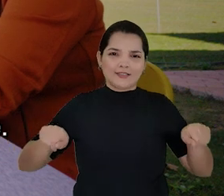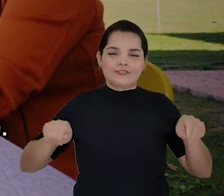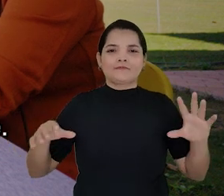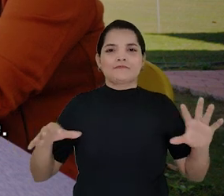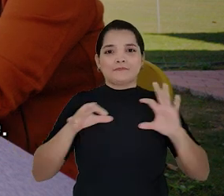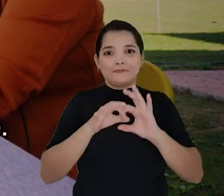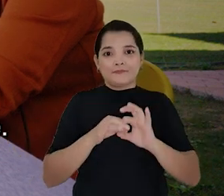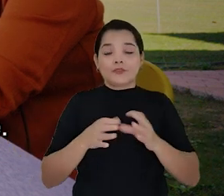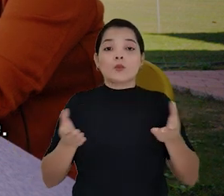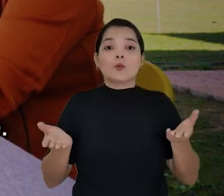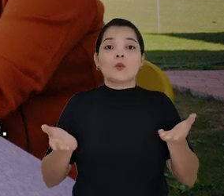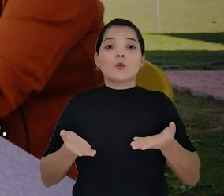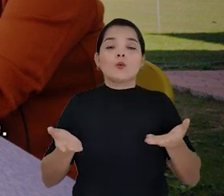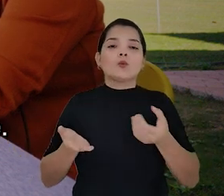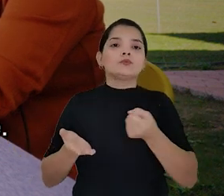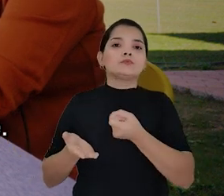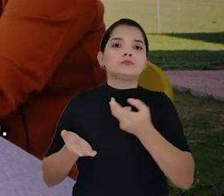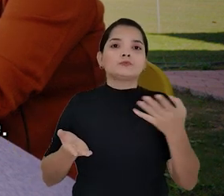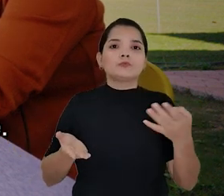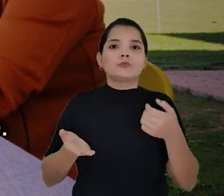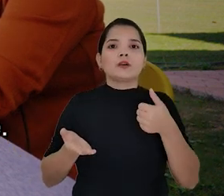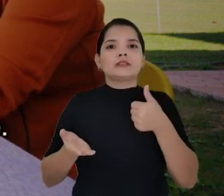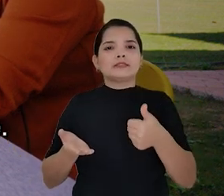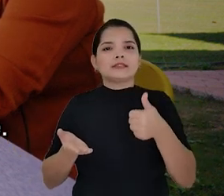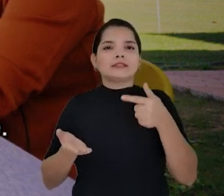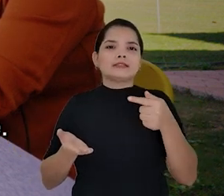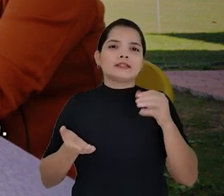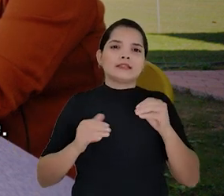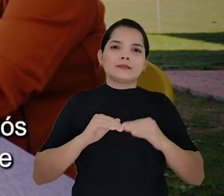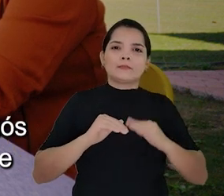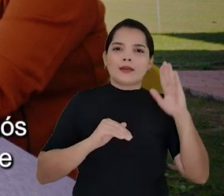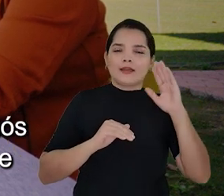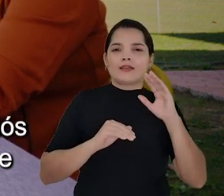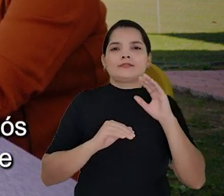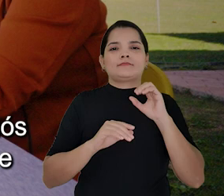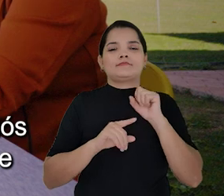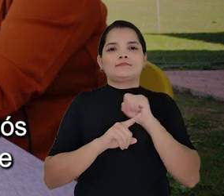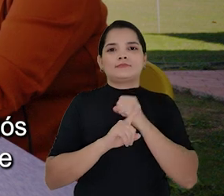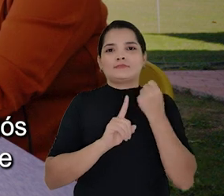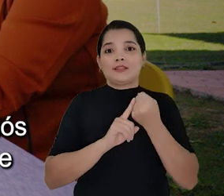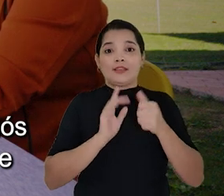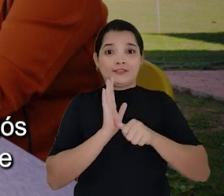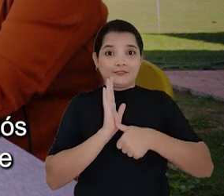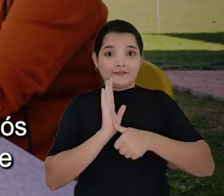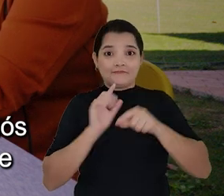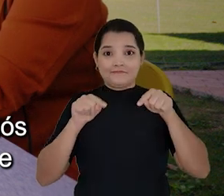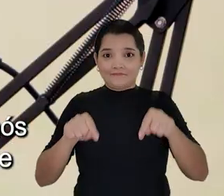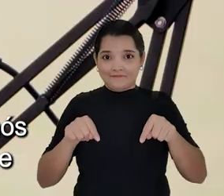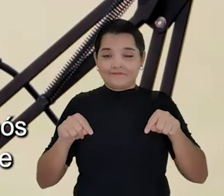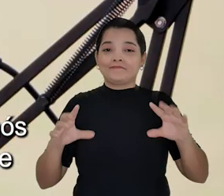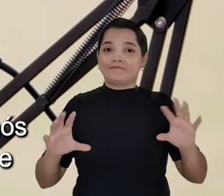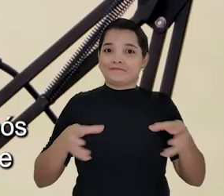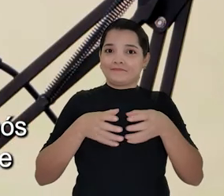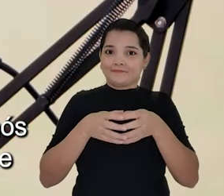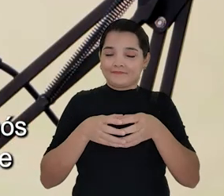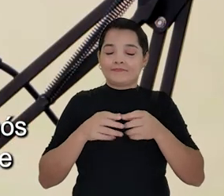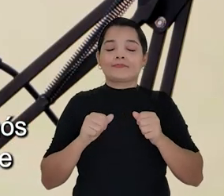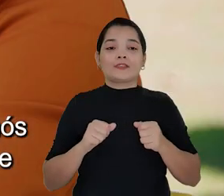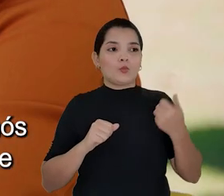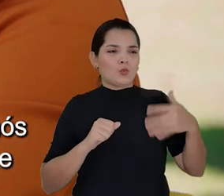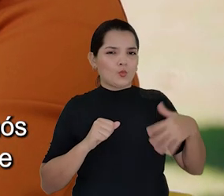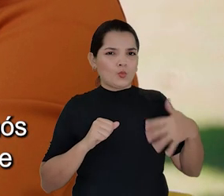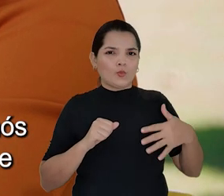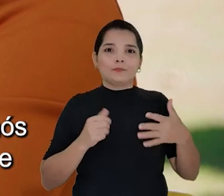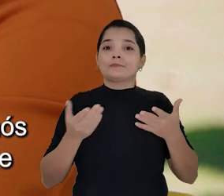diversidade atualmente nós temos um pouco mais de 170 sociedades científicas afiliadas Caramba então